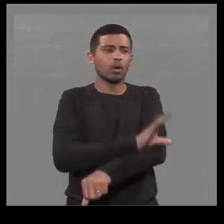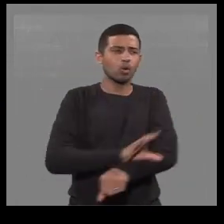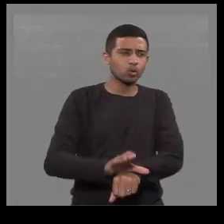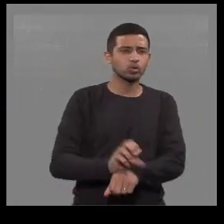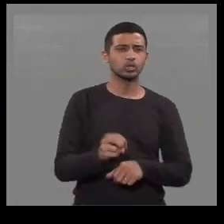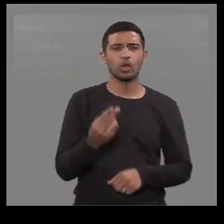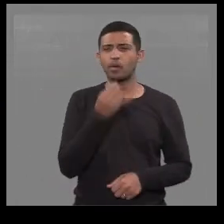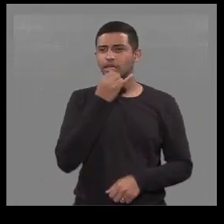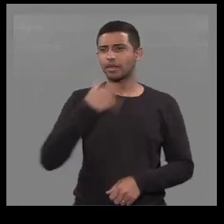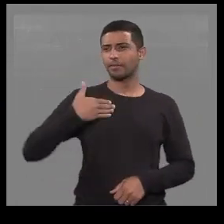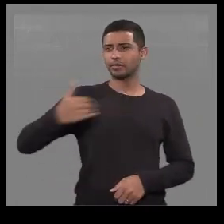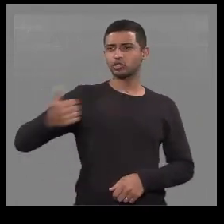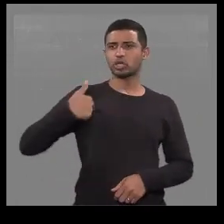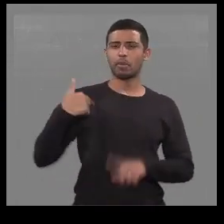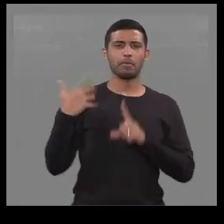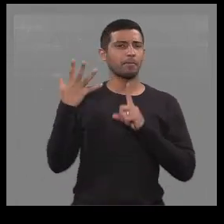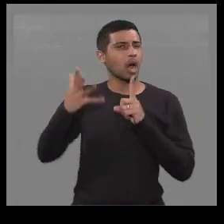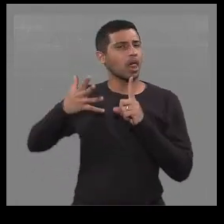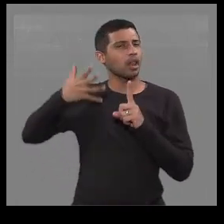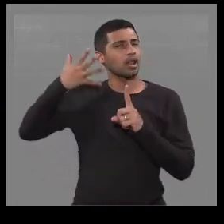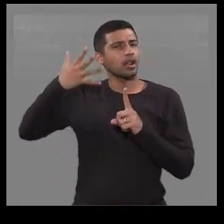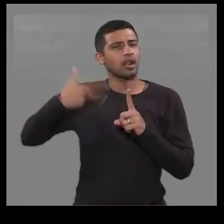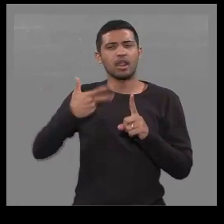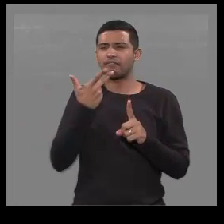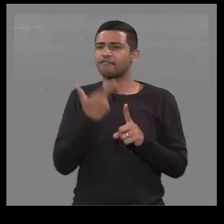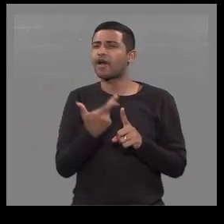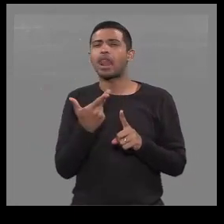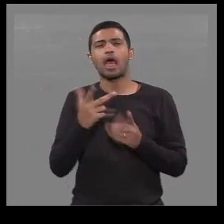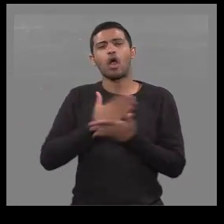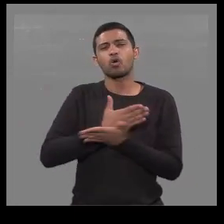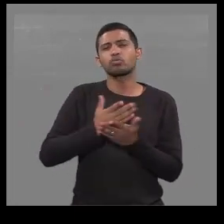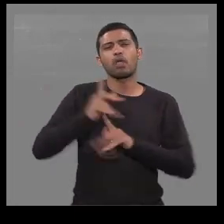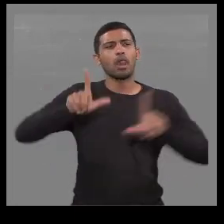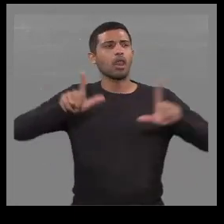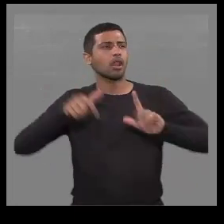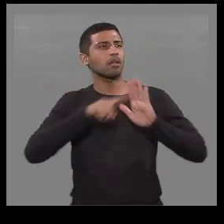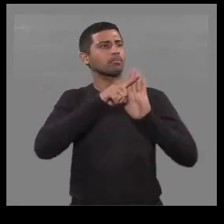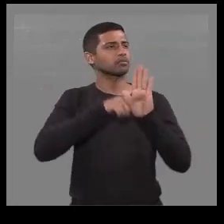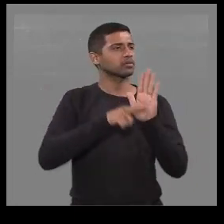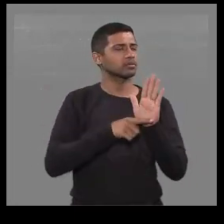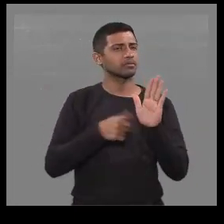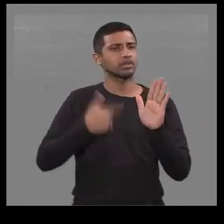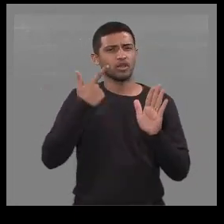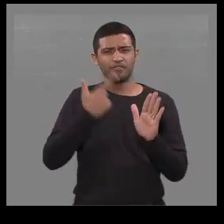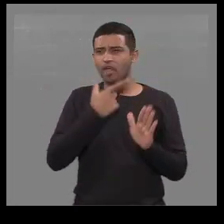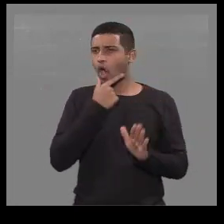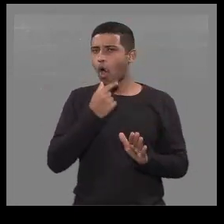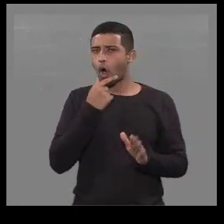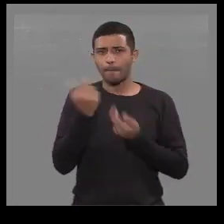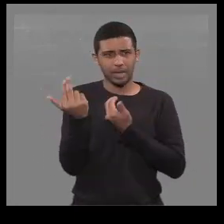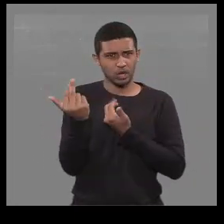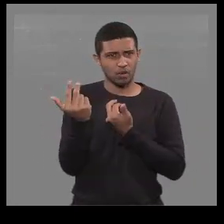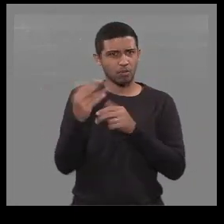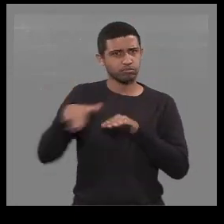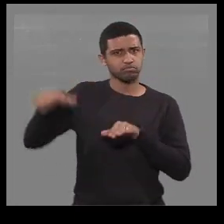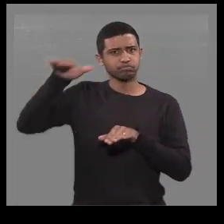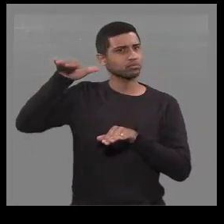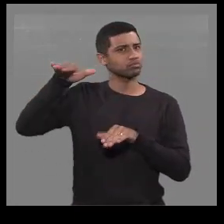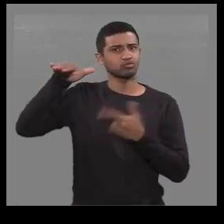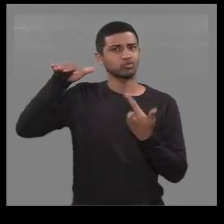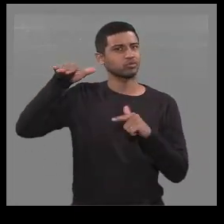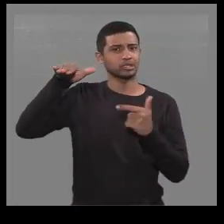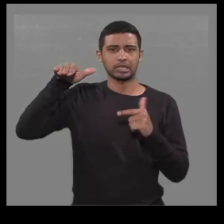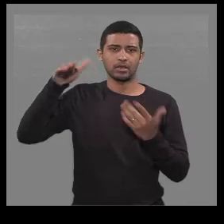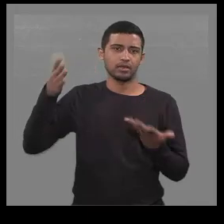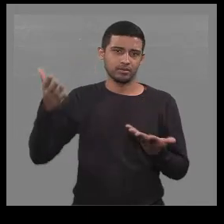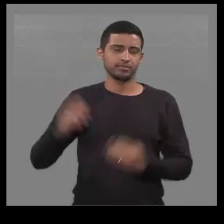dentro de cultura, até mesmo quando me chamam para dar palestra, para poder falar em programas, e eu não vejo a mesma quantidade de homens